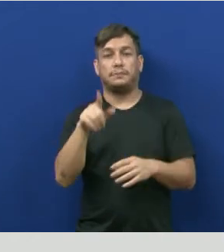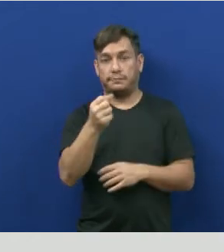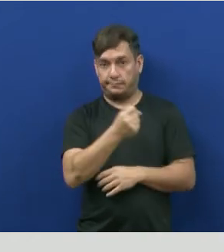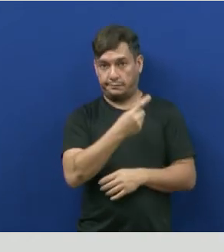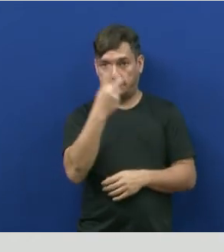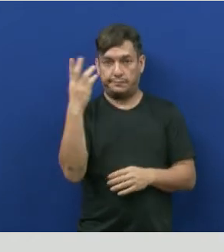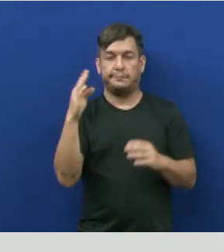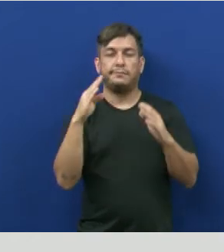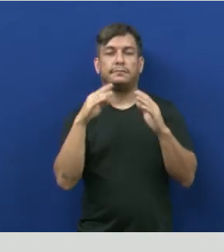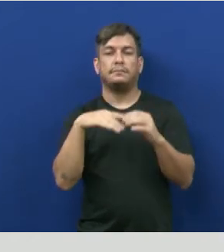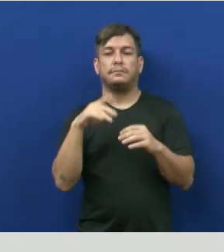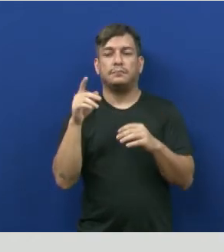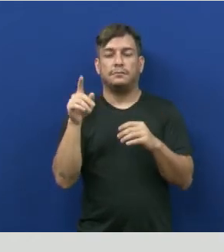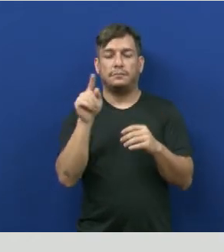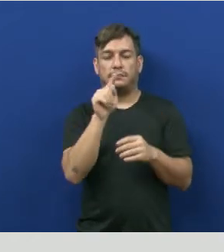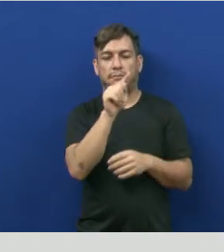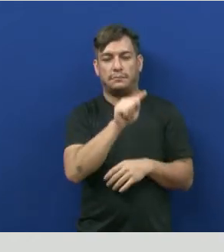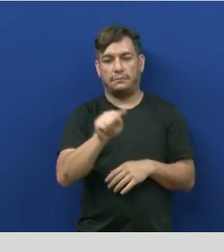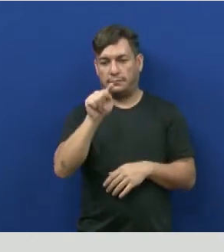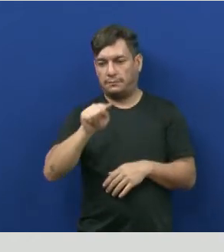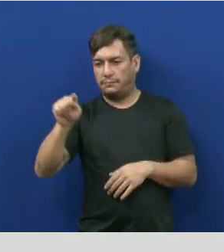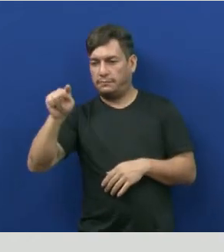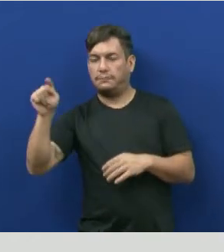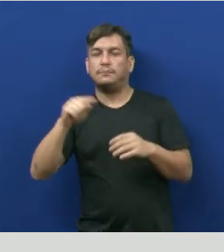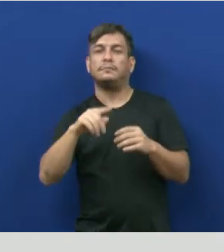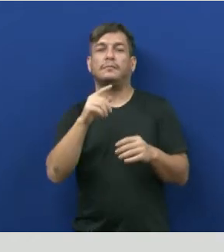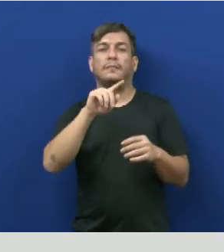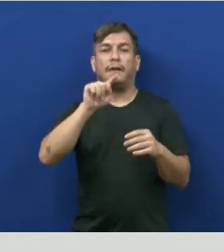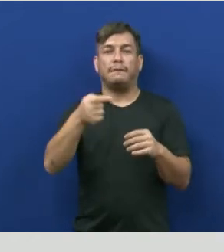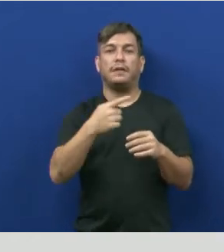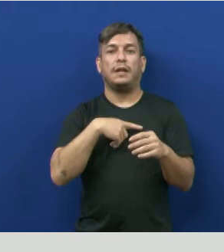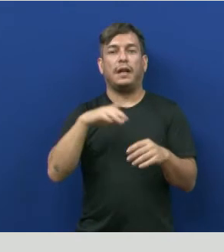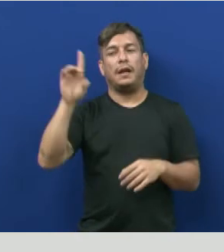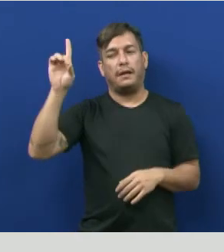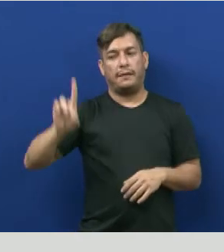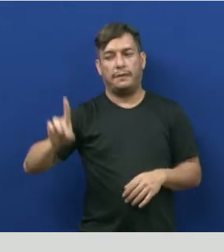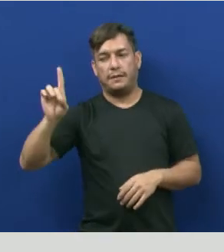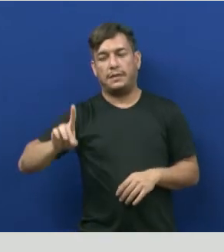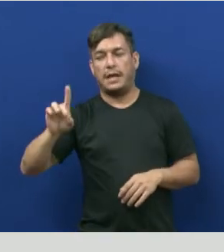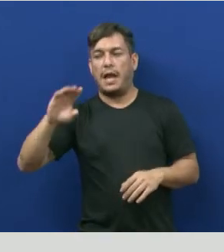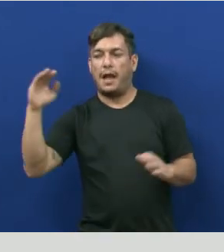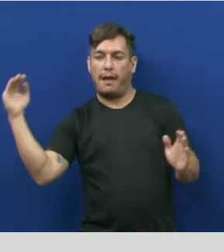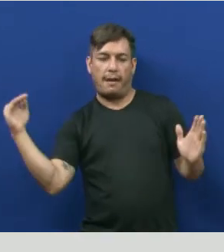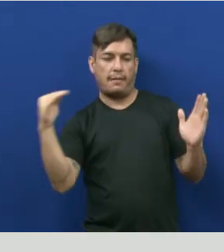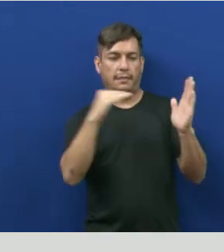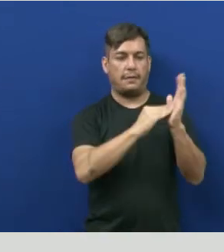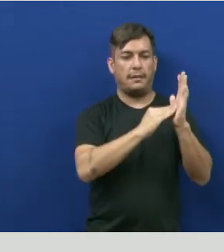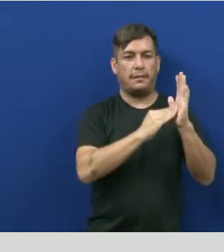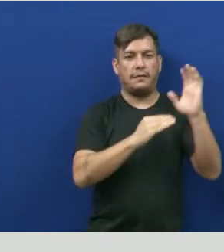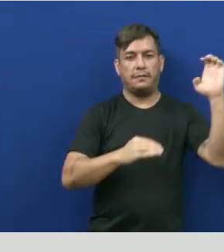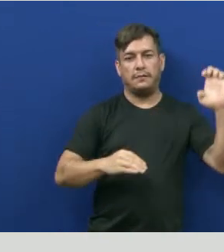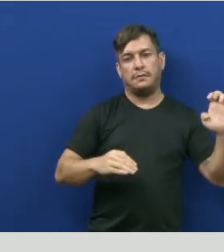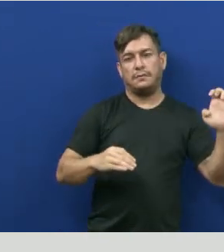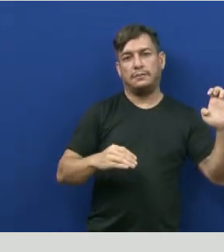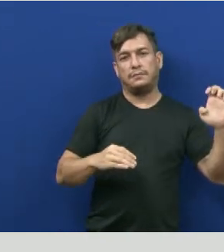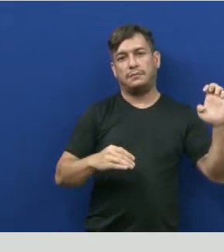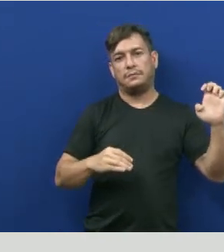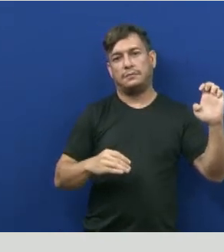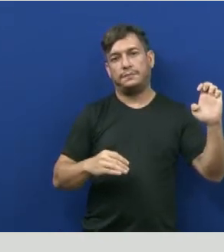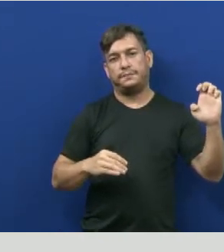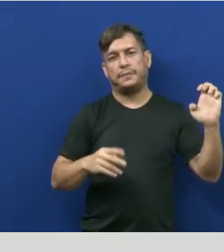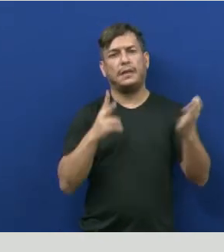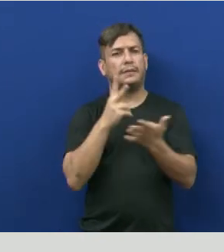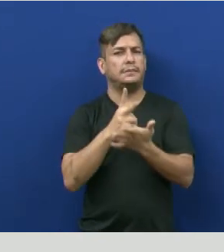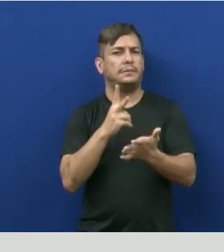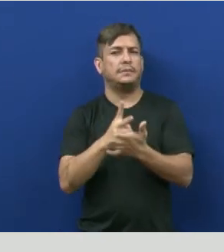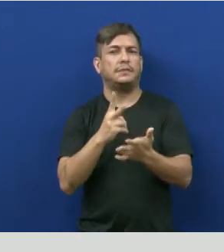de casas decimais que você deslocou a vírgula. Ela aparecia bem à direita e você deslocou ela até o primeiro algarismo. Sempre